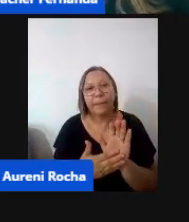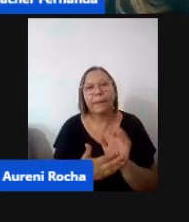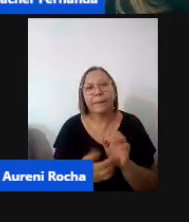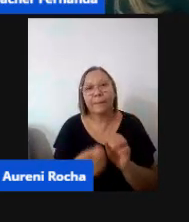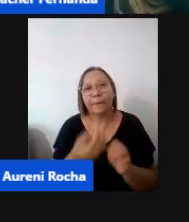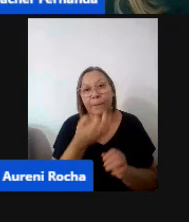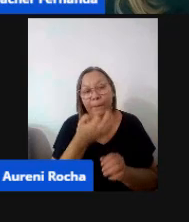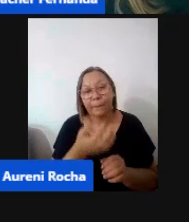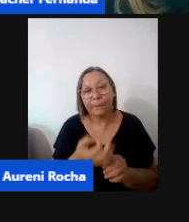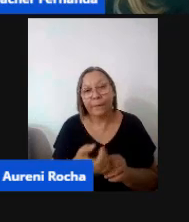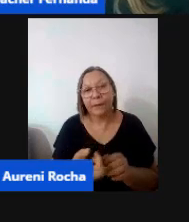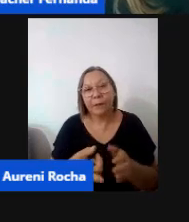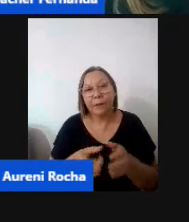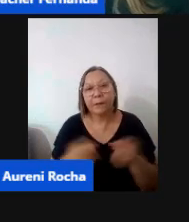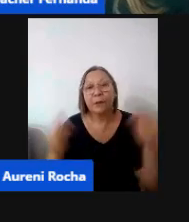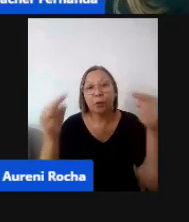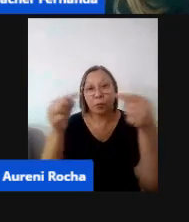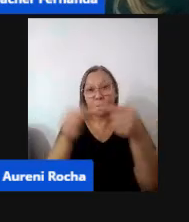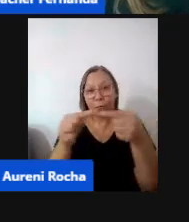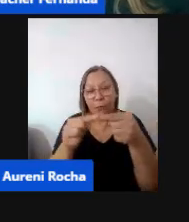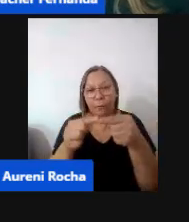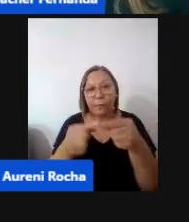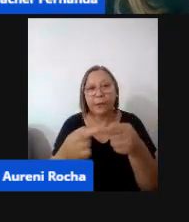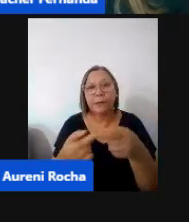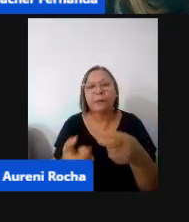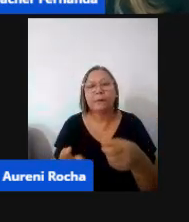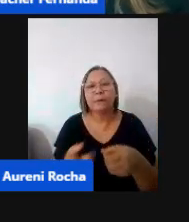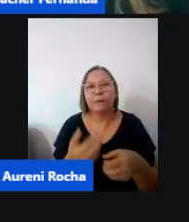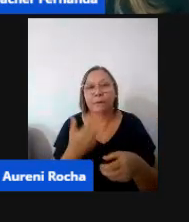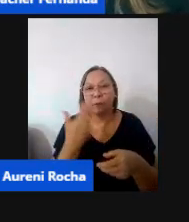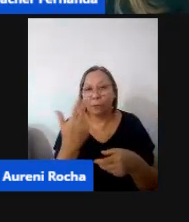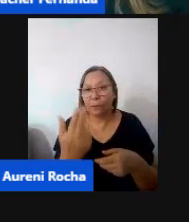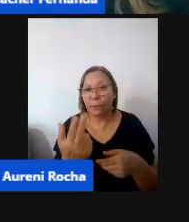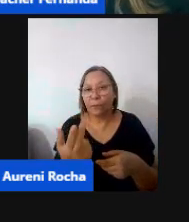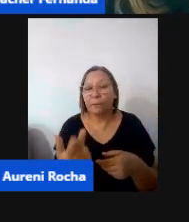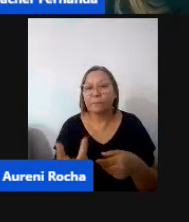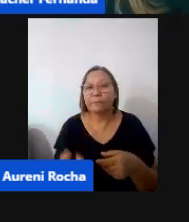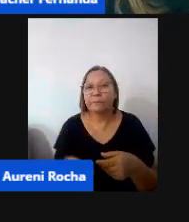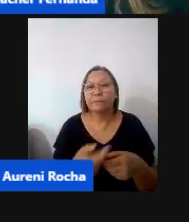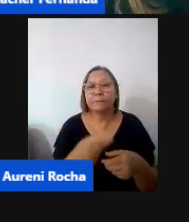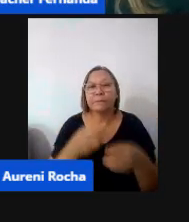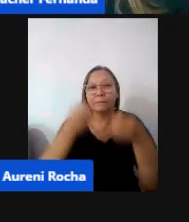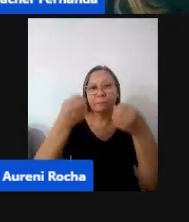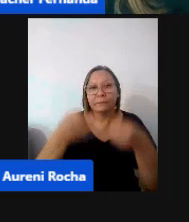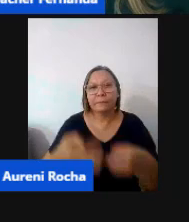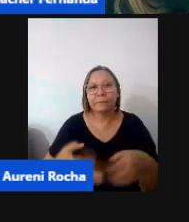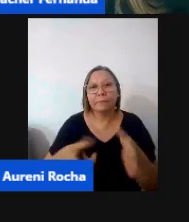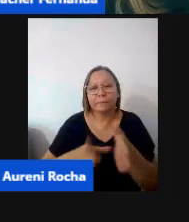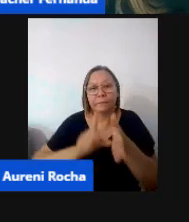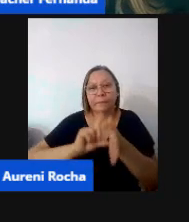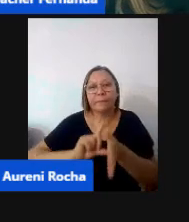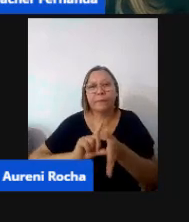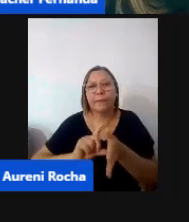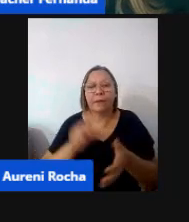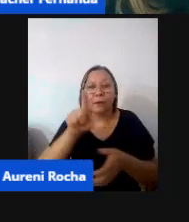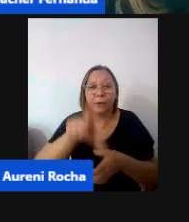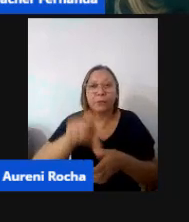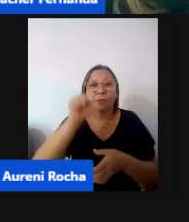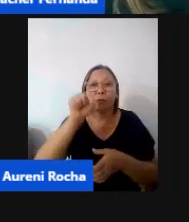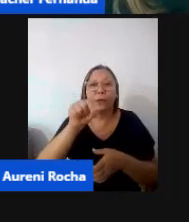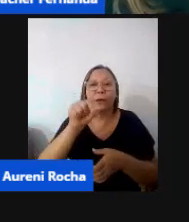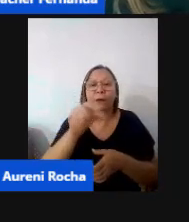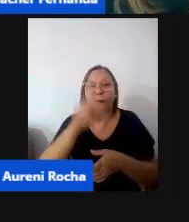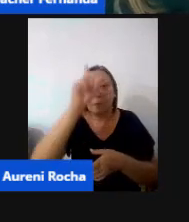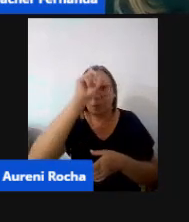anteriormente. Então, eu vou aqui na letrinha, aqui, ó, cor do texto. Vamos escolher um amarelo? Não, vamos escolher